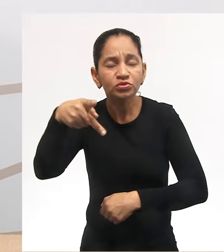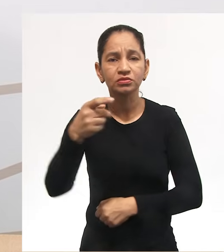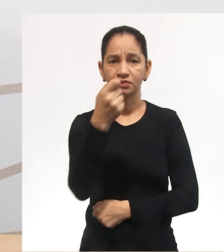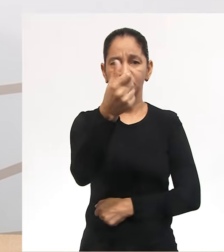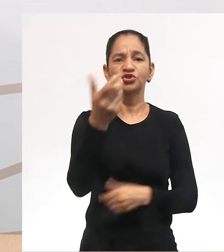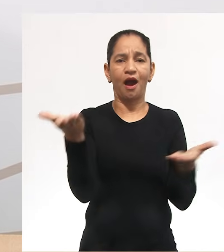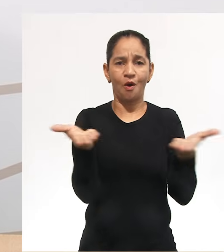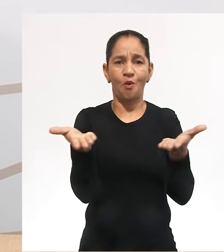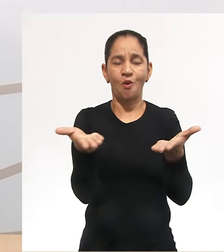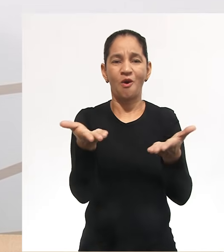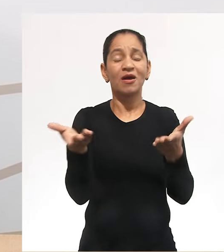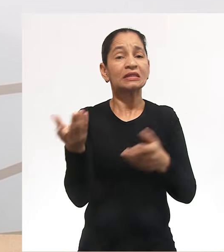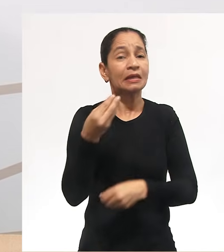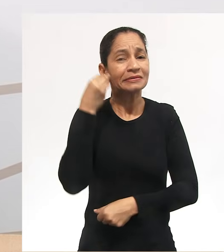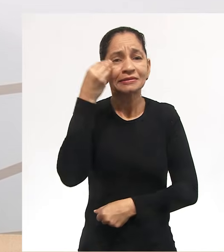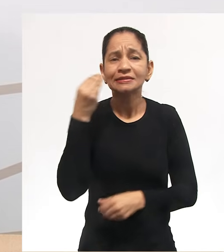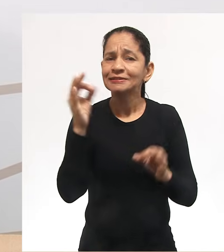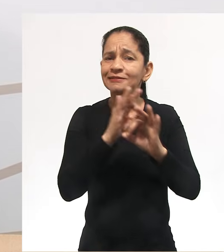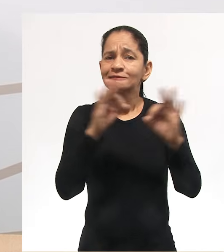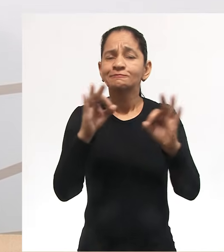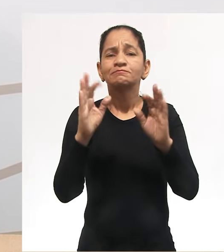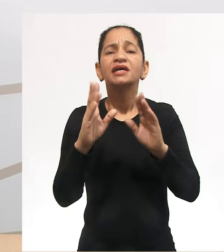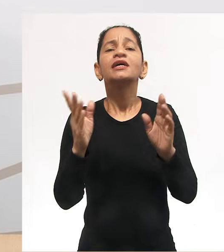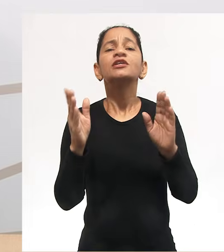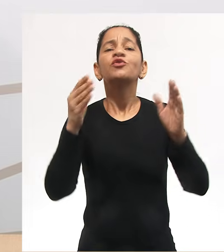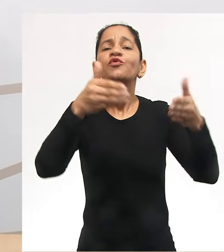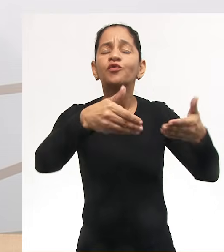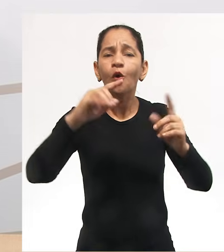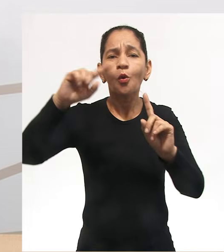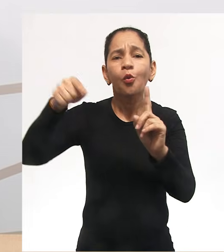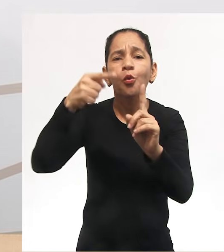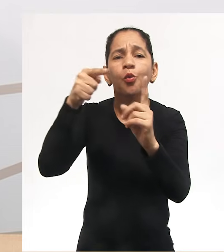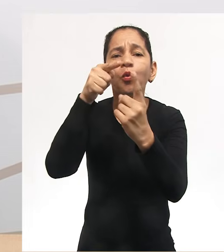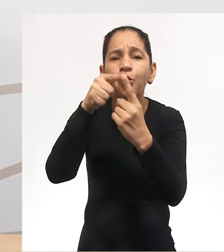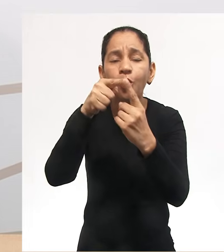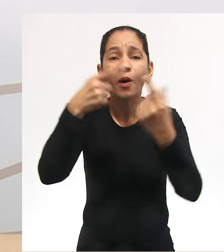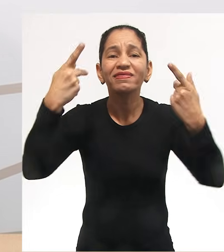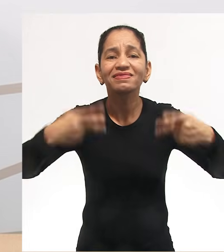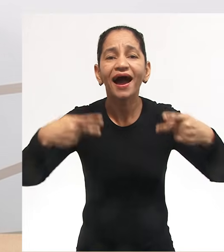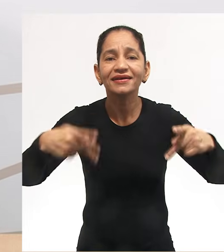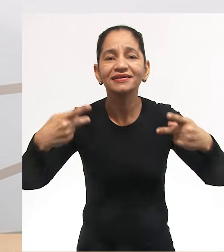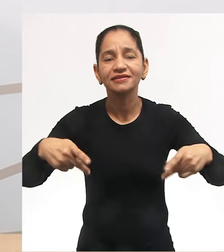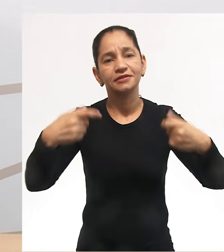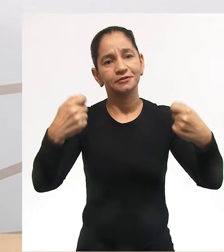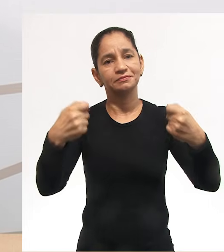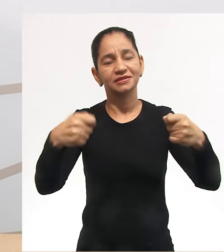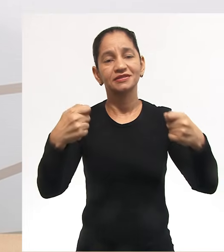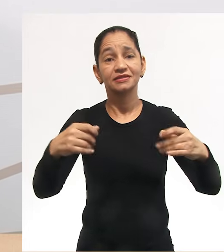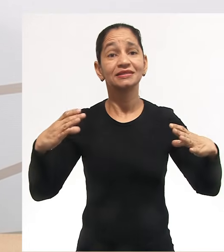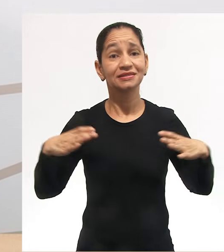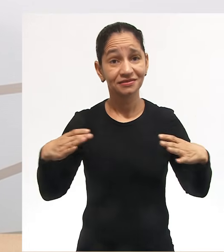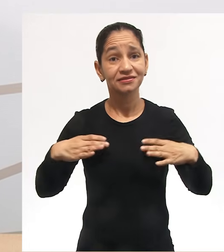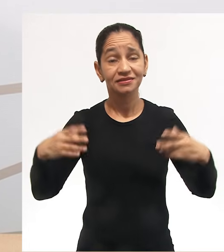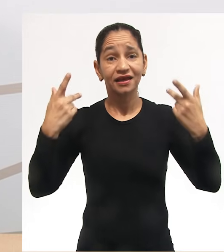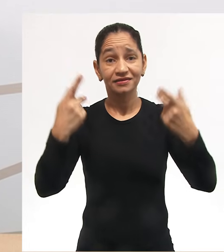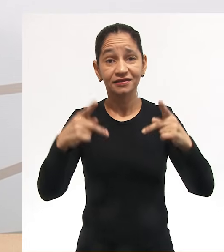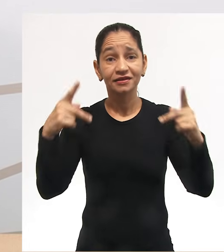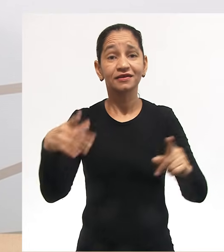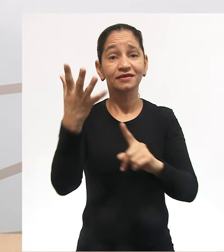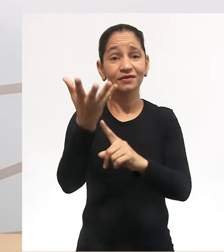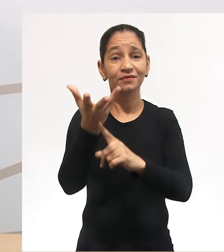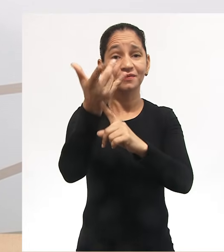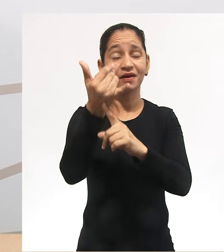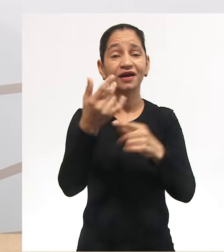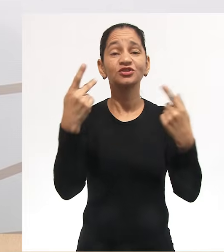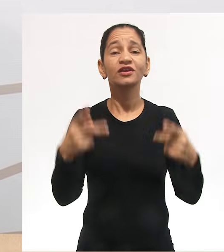antiga, inclusive ela aposentou, ela falou: "Tereza, seu trabalho o projeto está muito bom, vamos voltar para algo